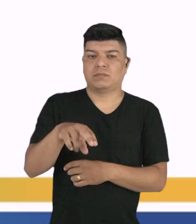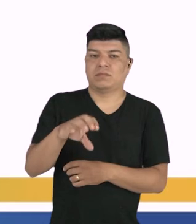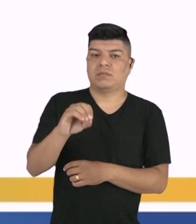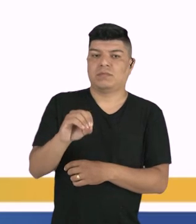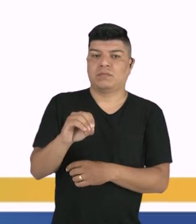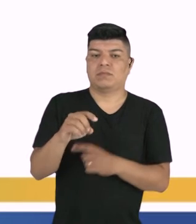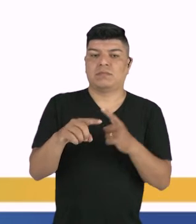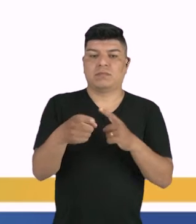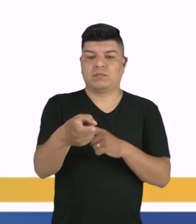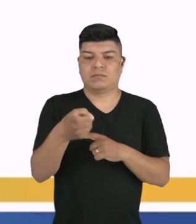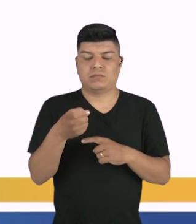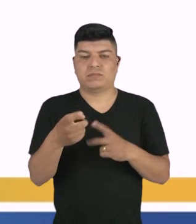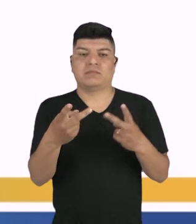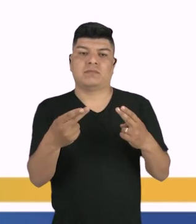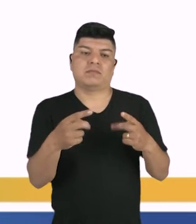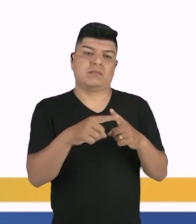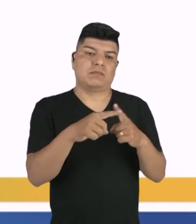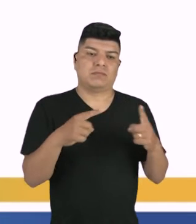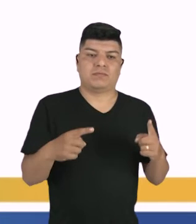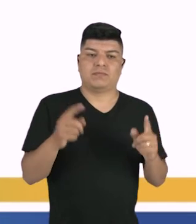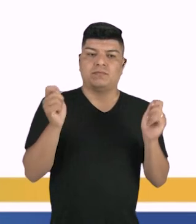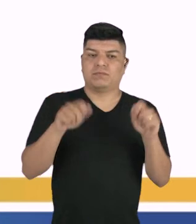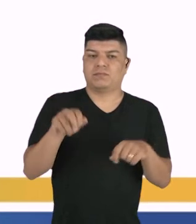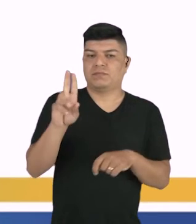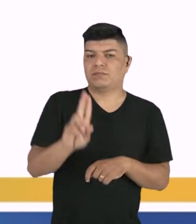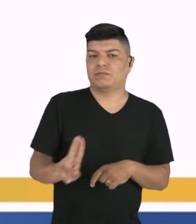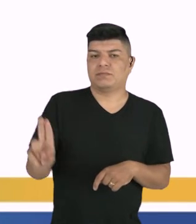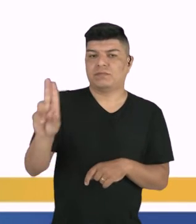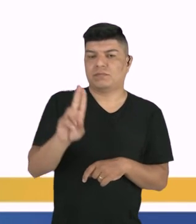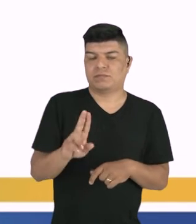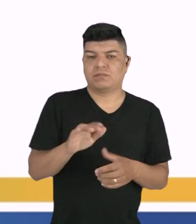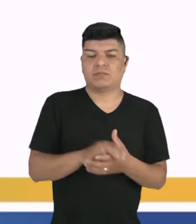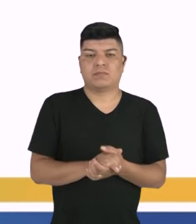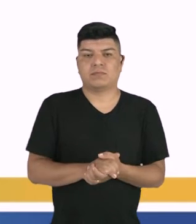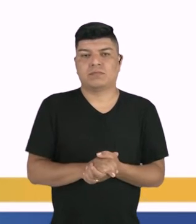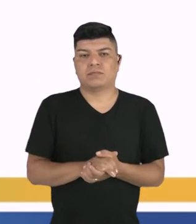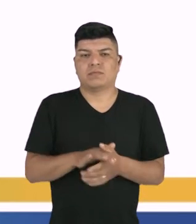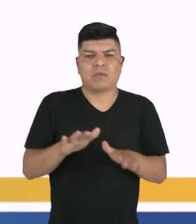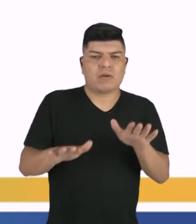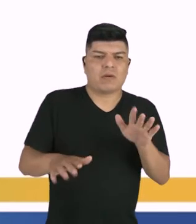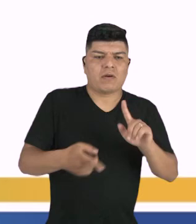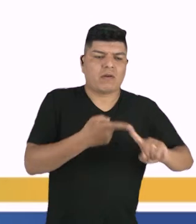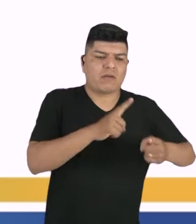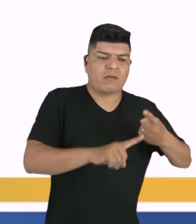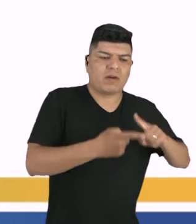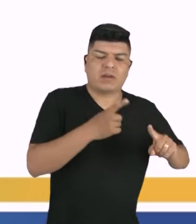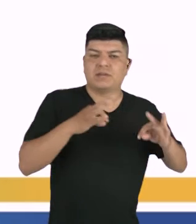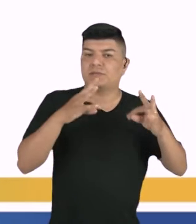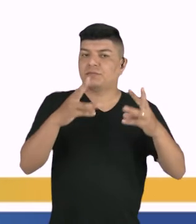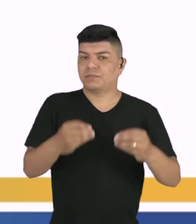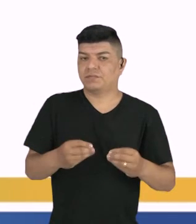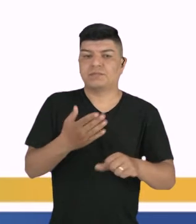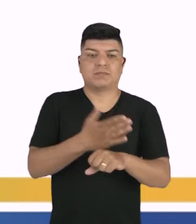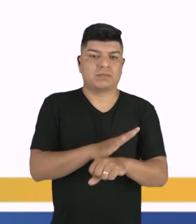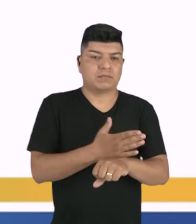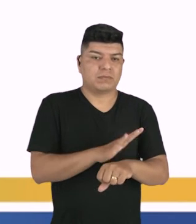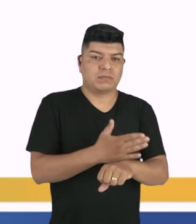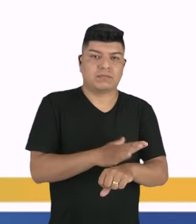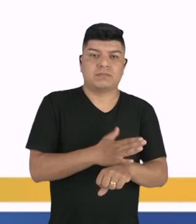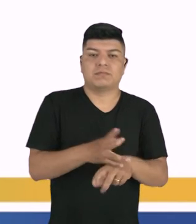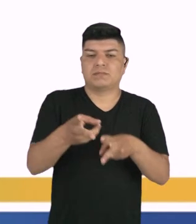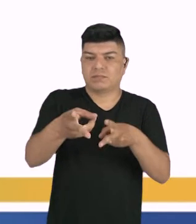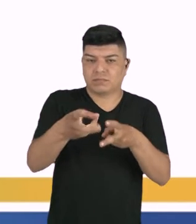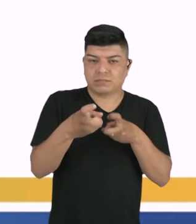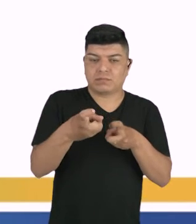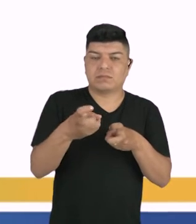igual a meio. De novo, mas a gente está trabalhando a variação disso tudo, né? Para que você treine e